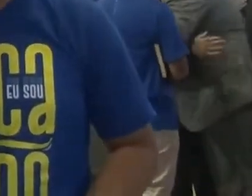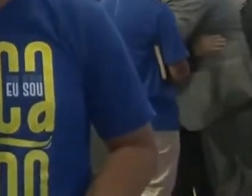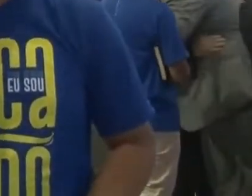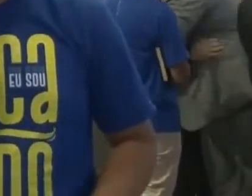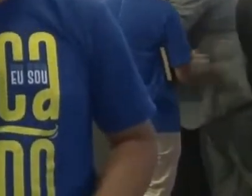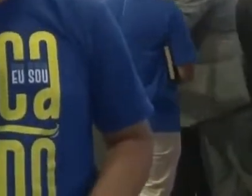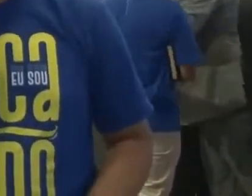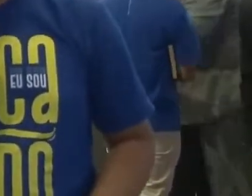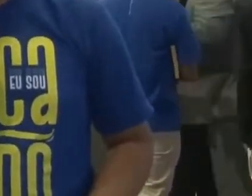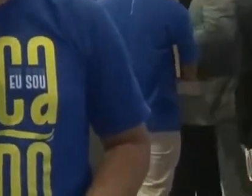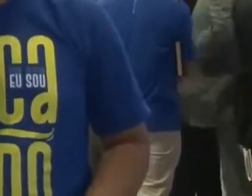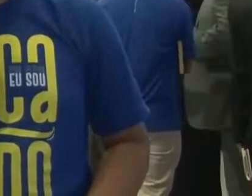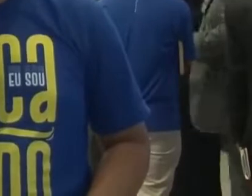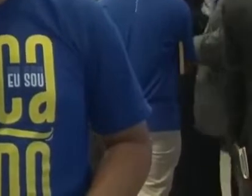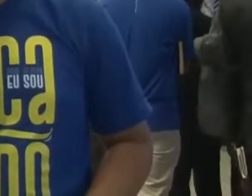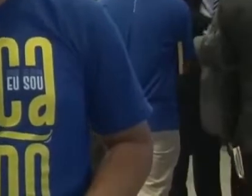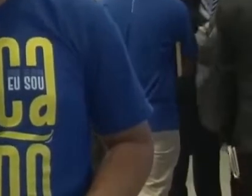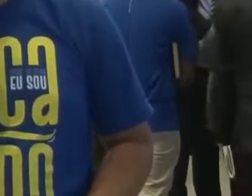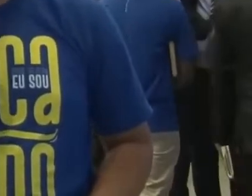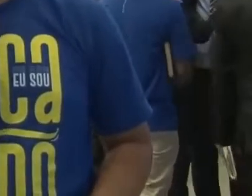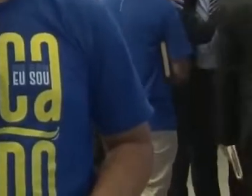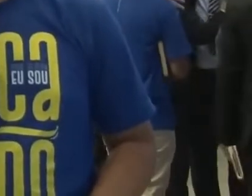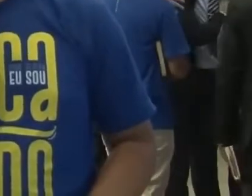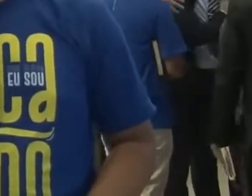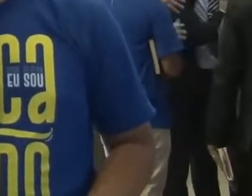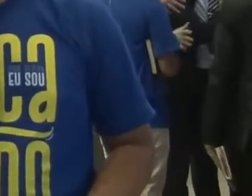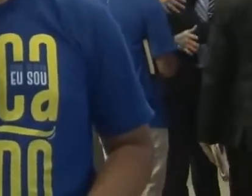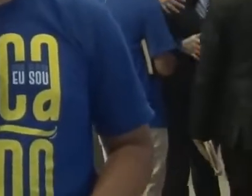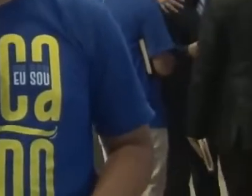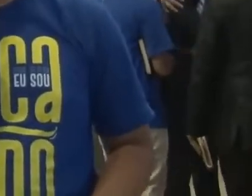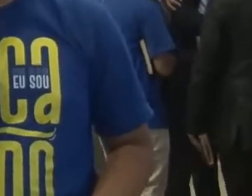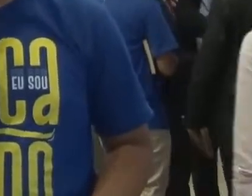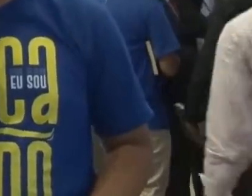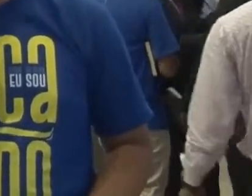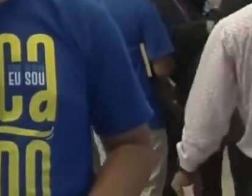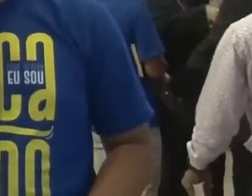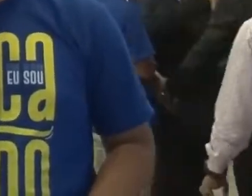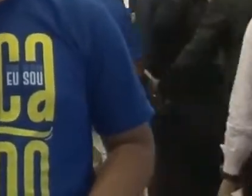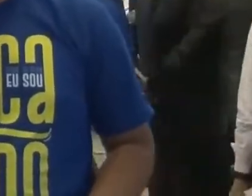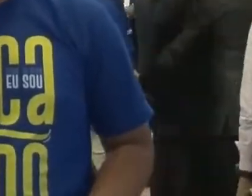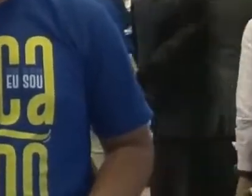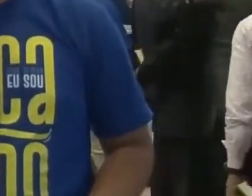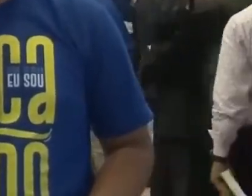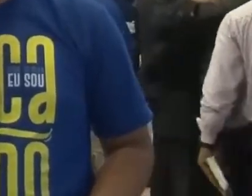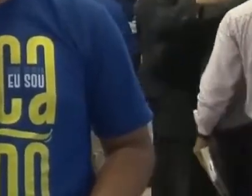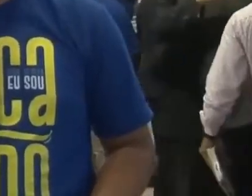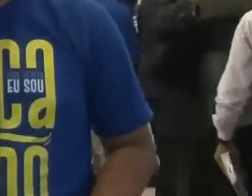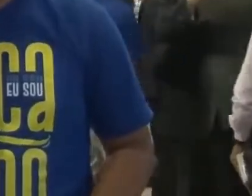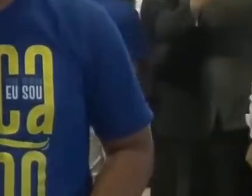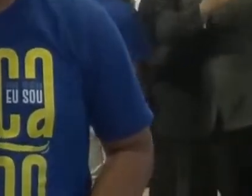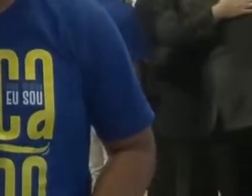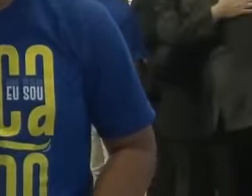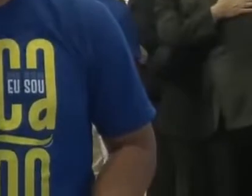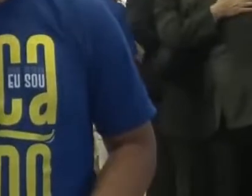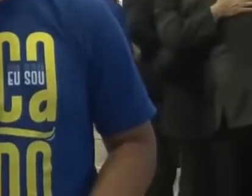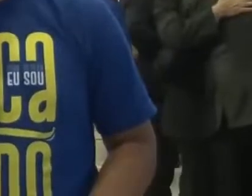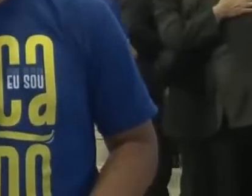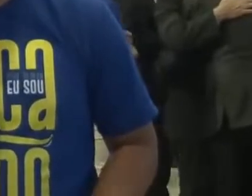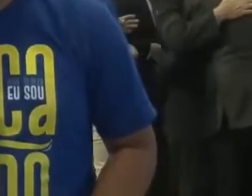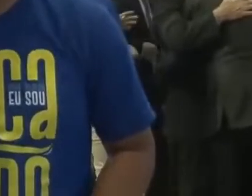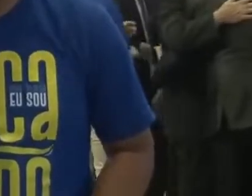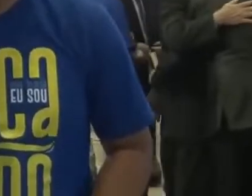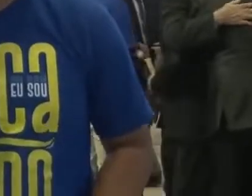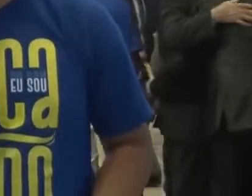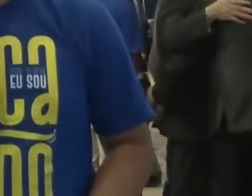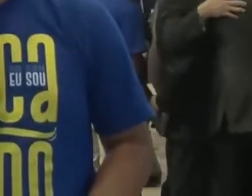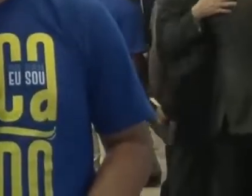da região aqui, da nossa região, procure a igreja mais próxima, que você pode ter certeza que terá pastores, líderes de jovens, terá irmãos aí para